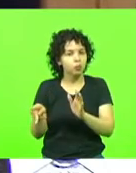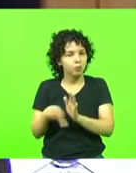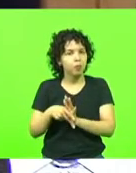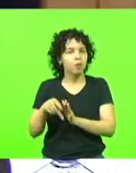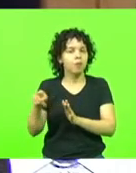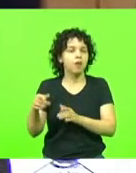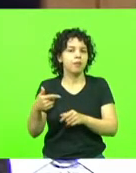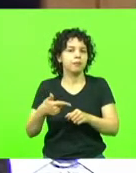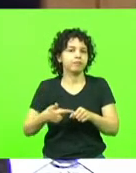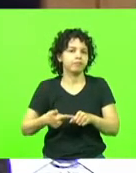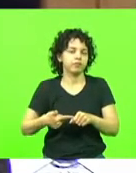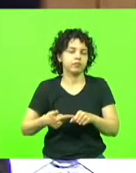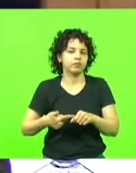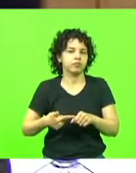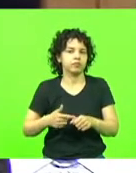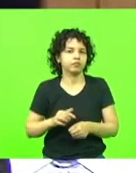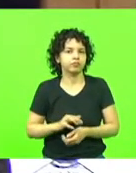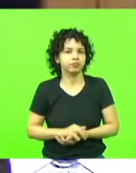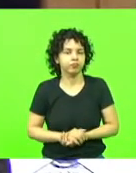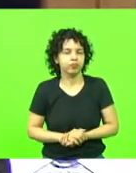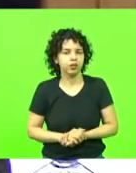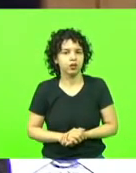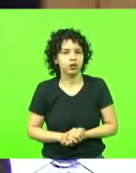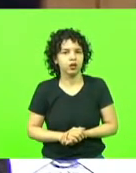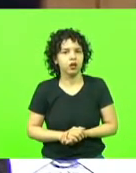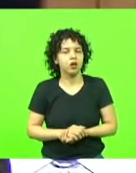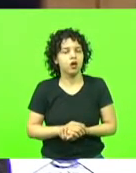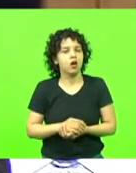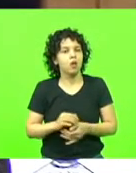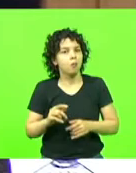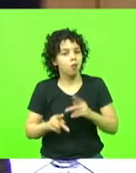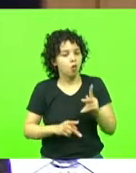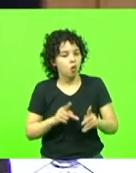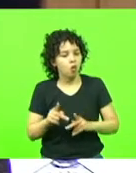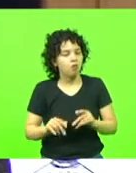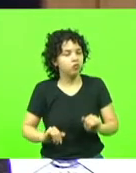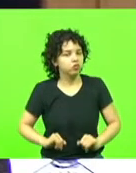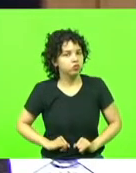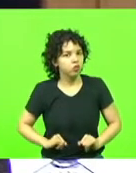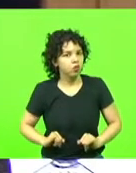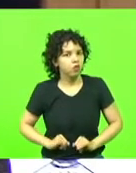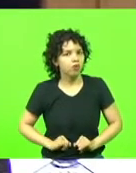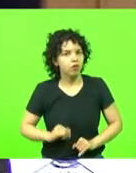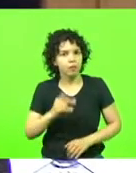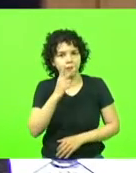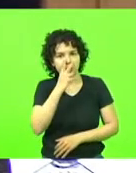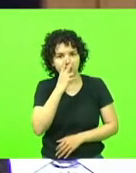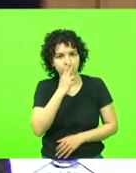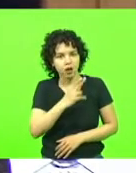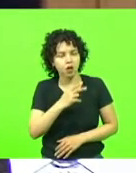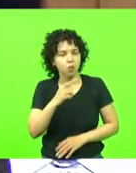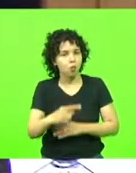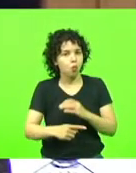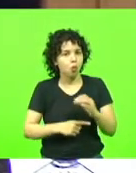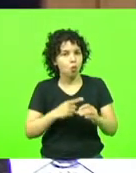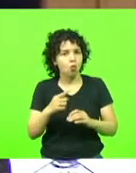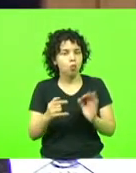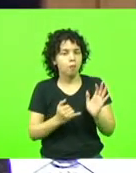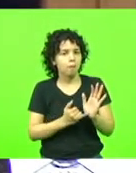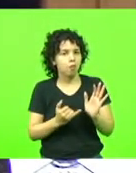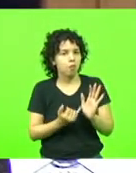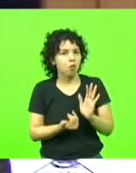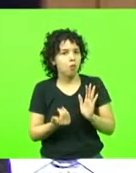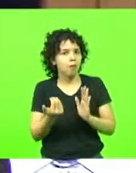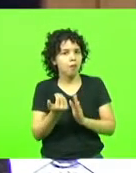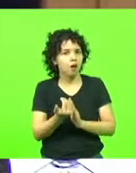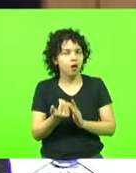aí, quem paga é, infelizmente, o povo. A gente parece que está vivendo num mundo da inflação. Um momento está um valor,